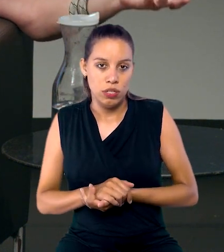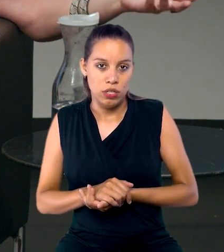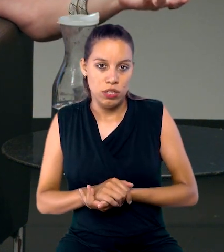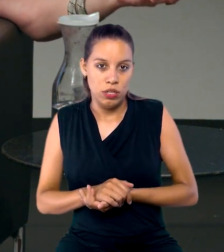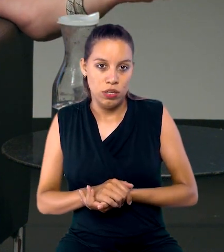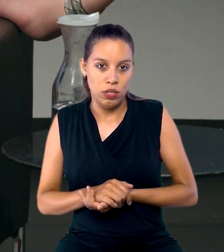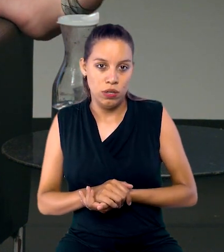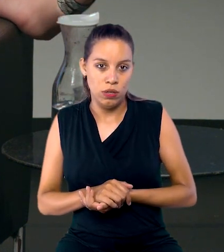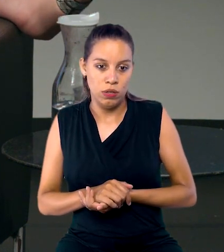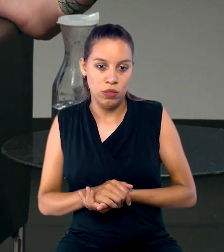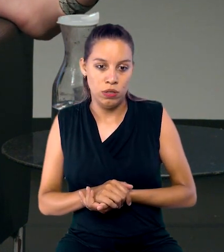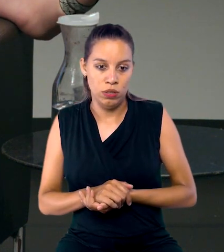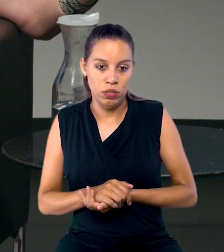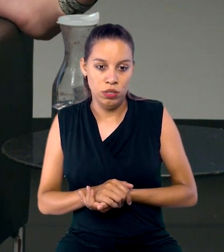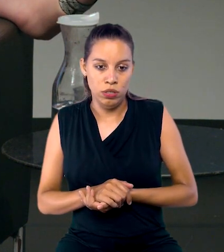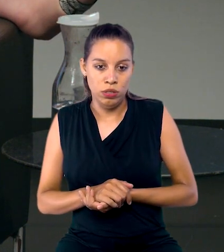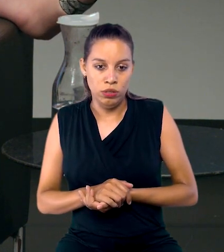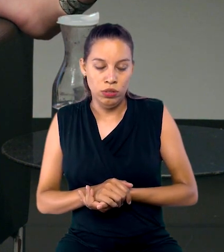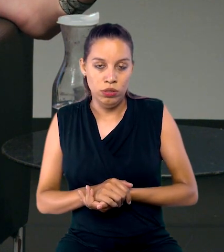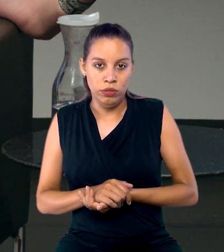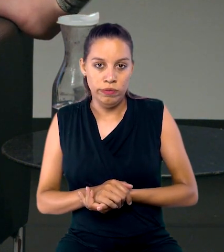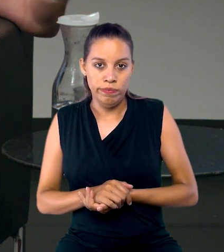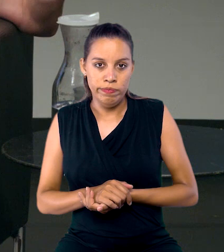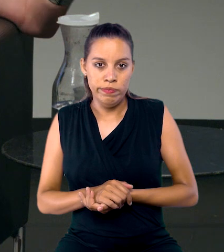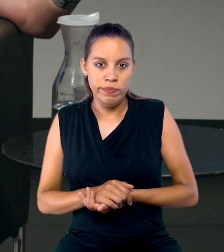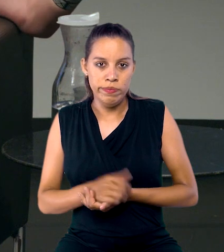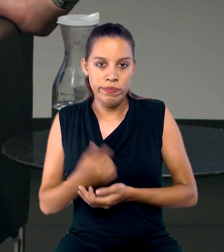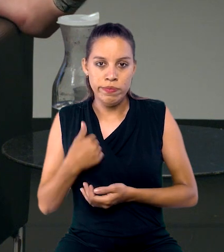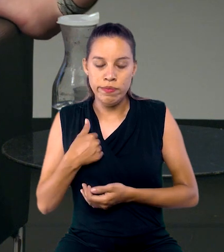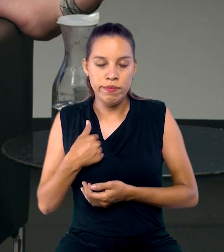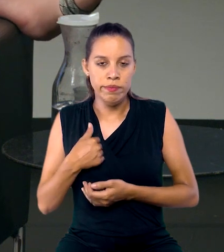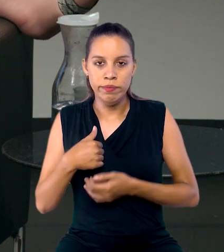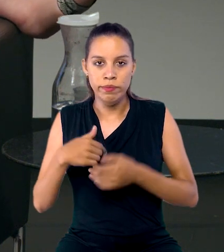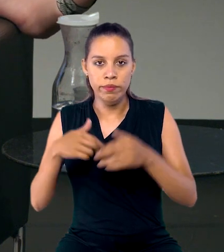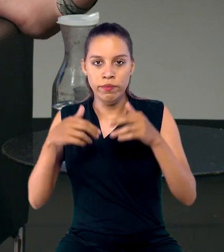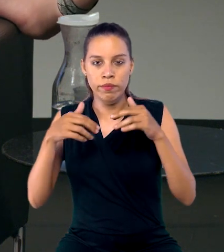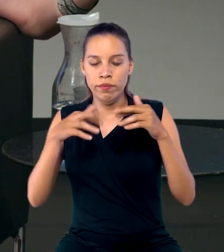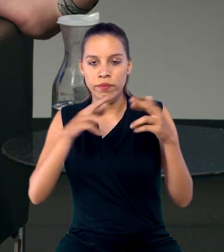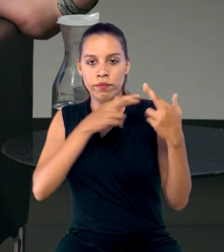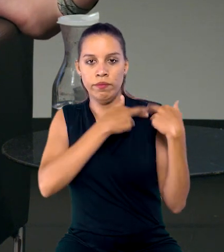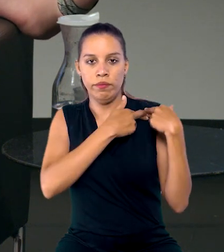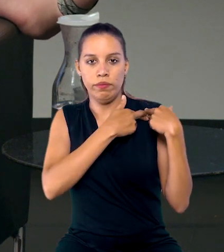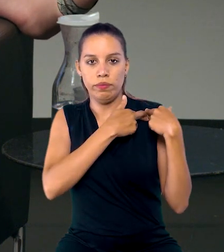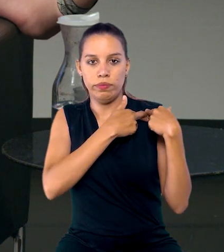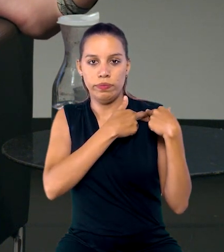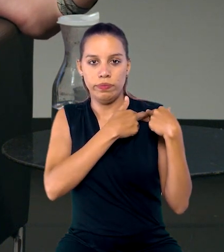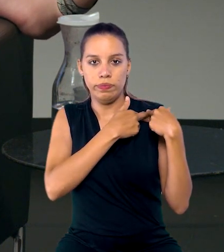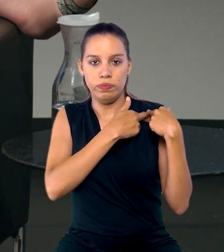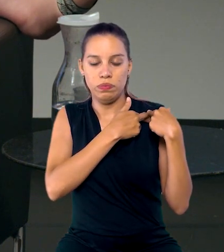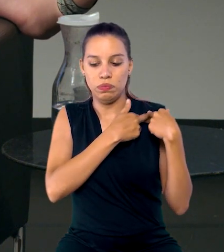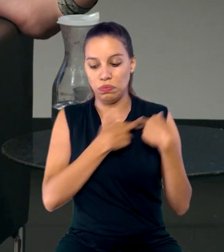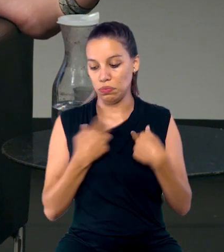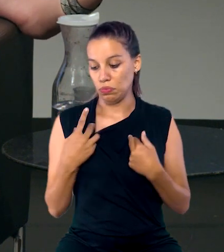Arendt, que assim, eu não sou responsável